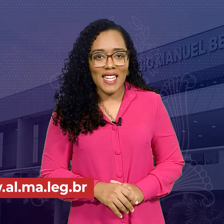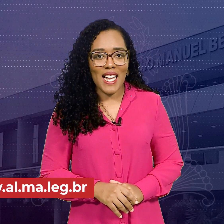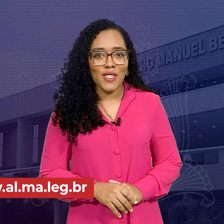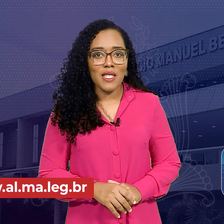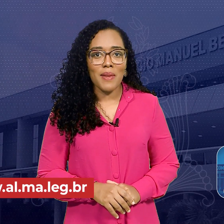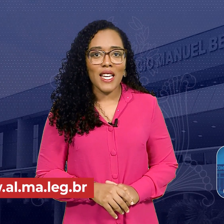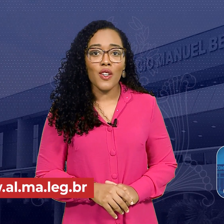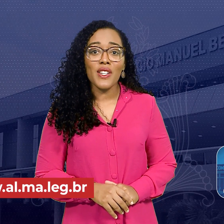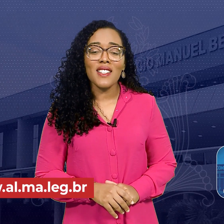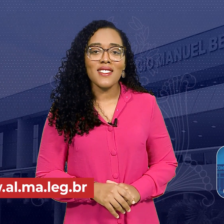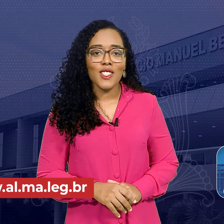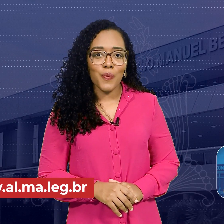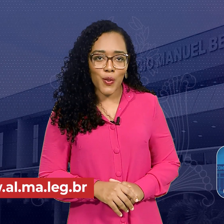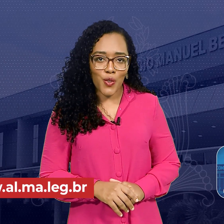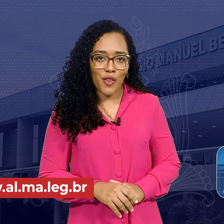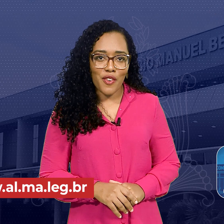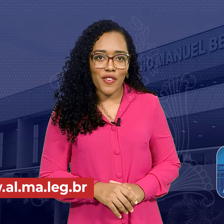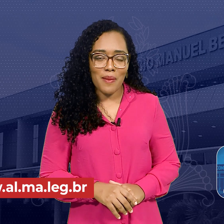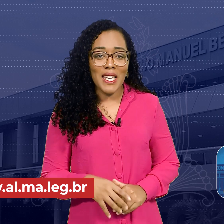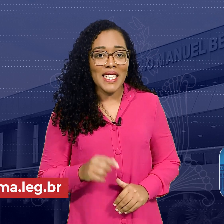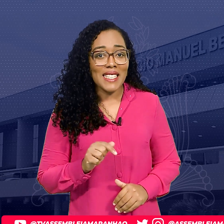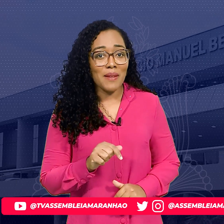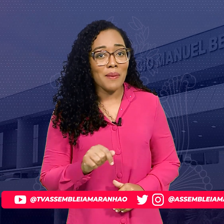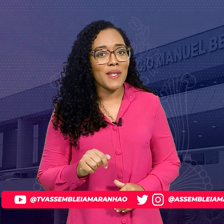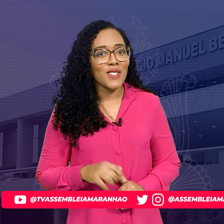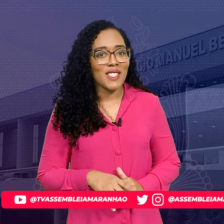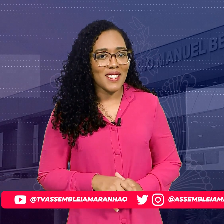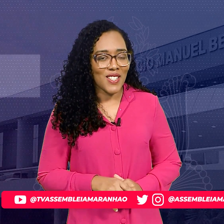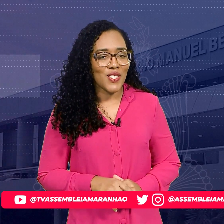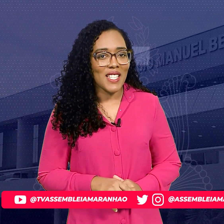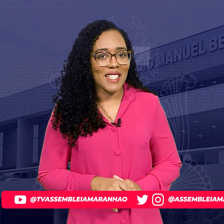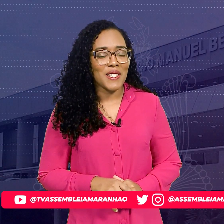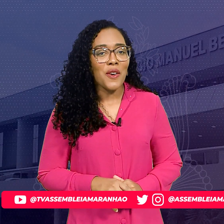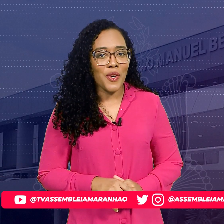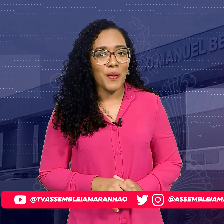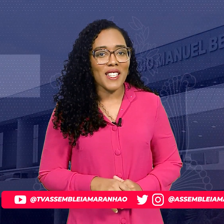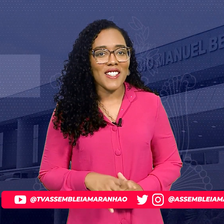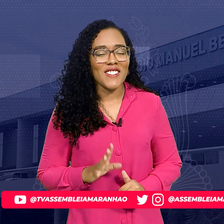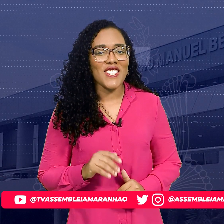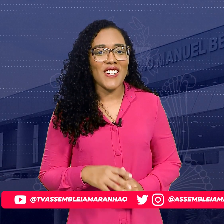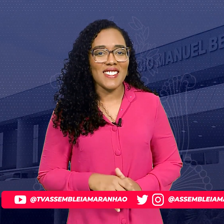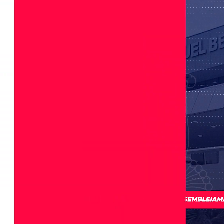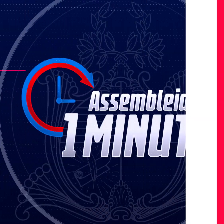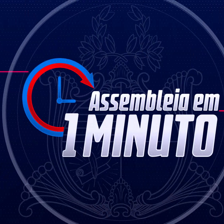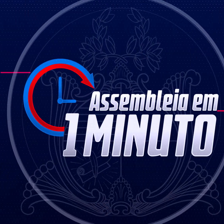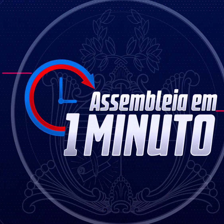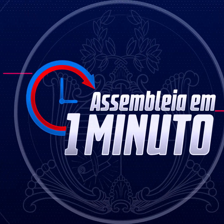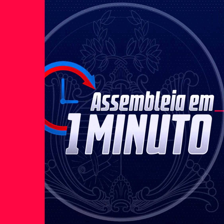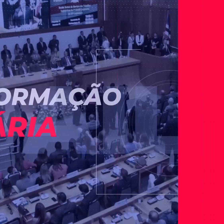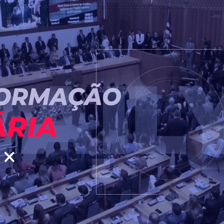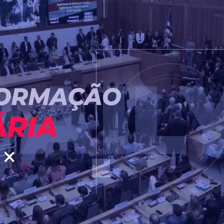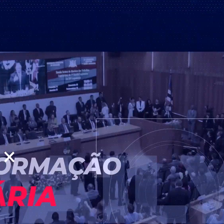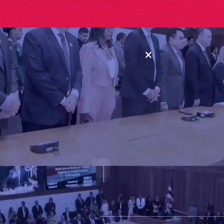al.ma.leg.br, na Rádio Assembleia 96.9 FM e também pelas nossas redes sociais. Fique por aqui. Tchau.